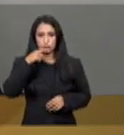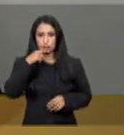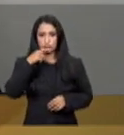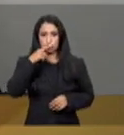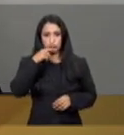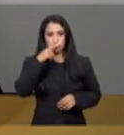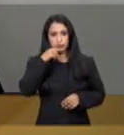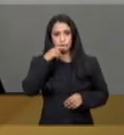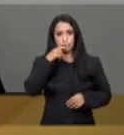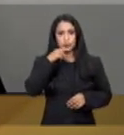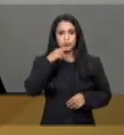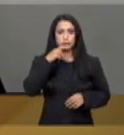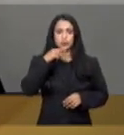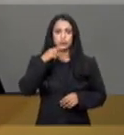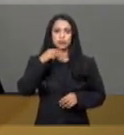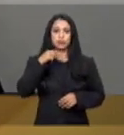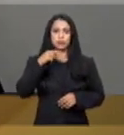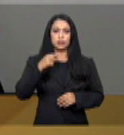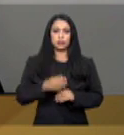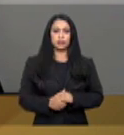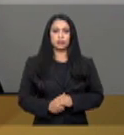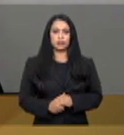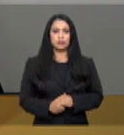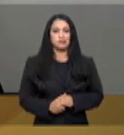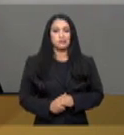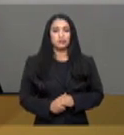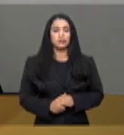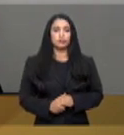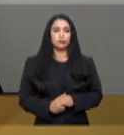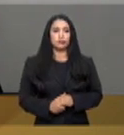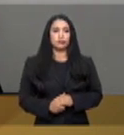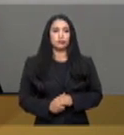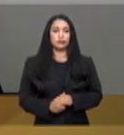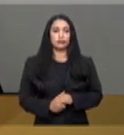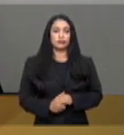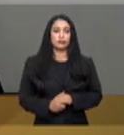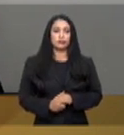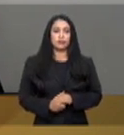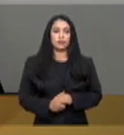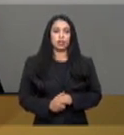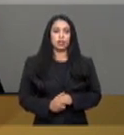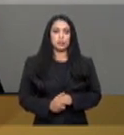em 2011. Em pauta, embargo de declaração no recurso extraordinário, número